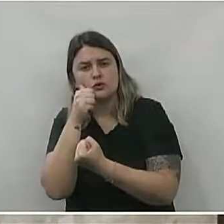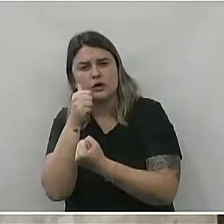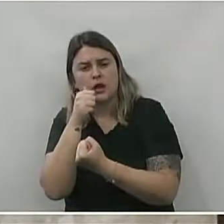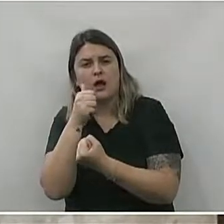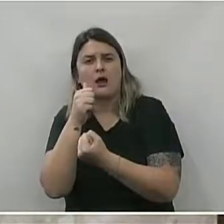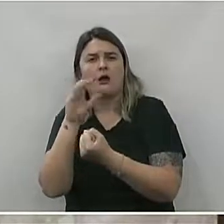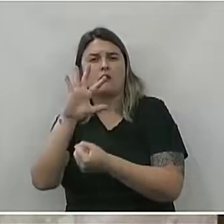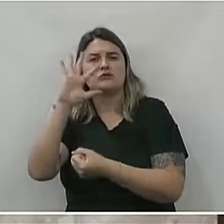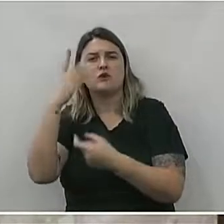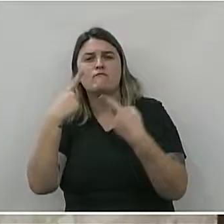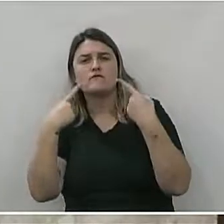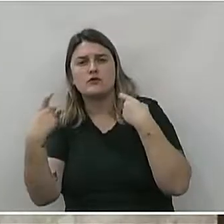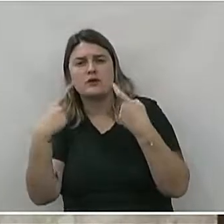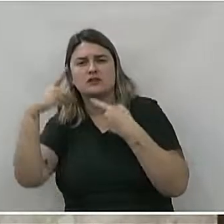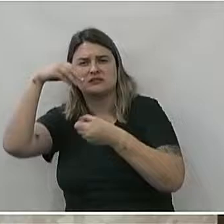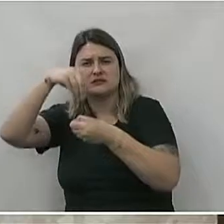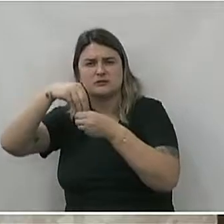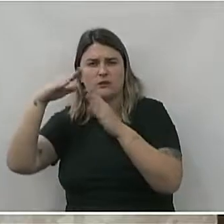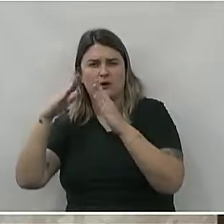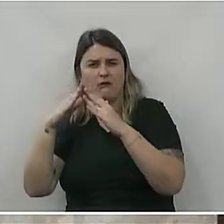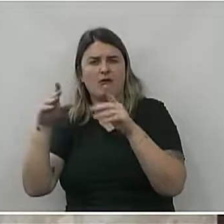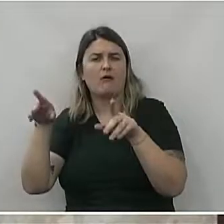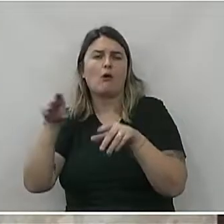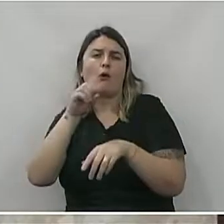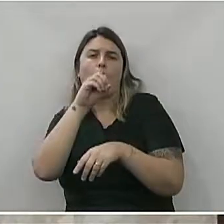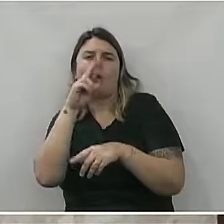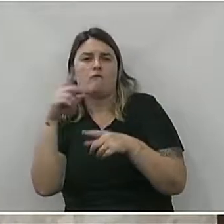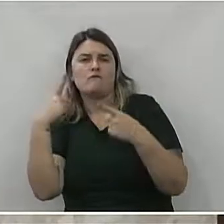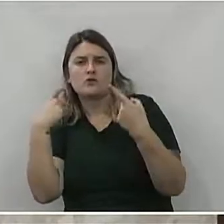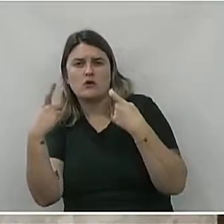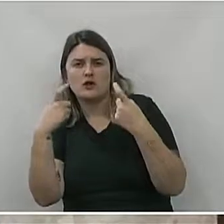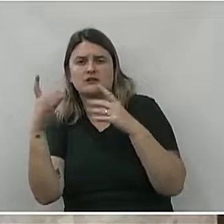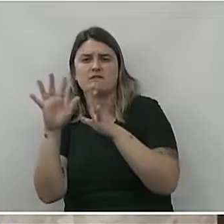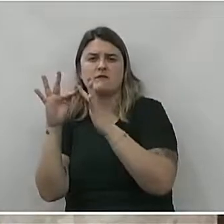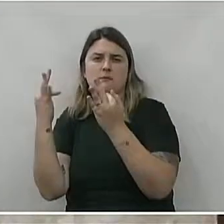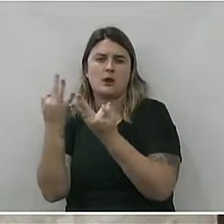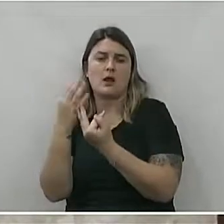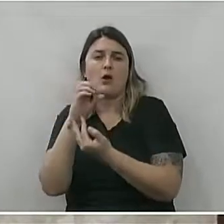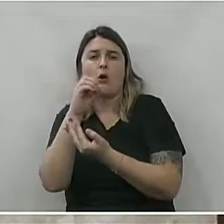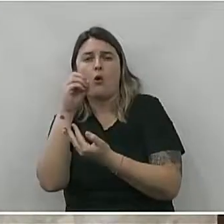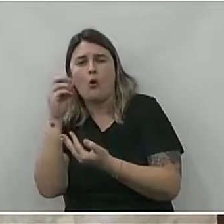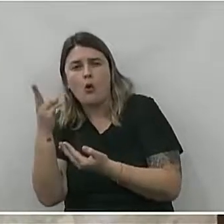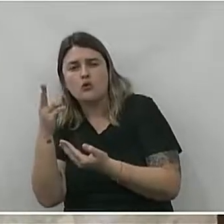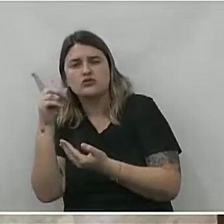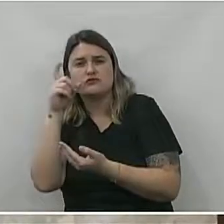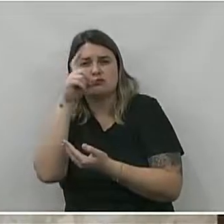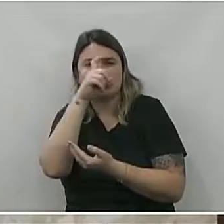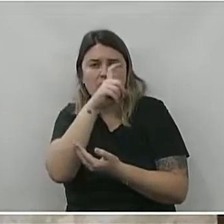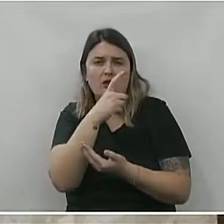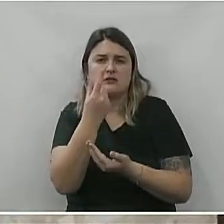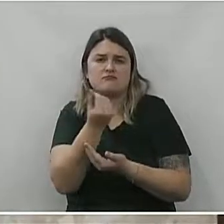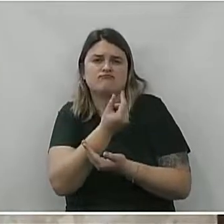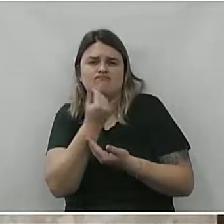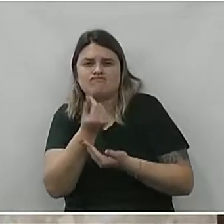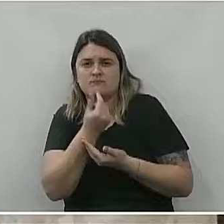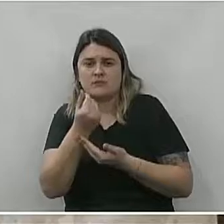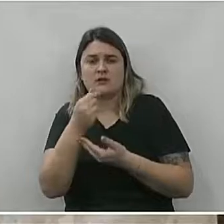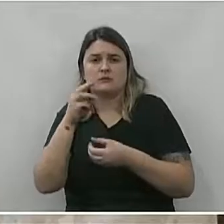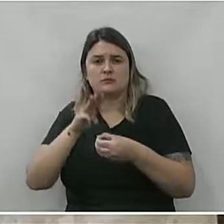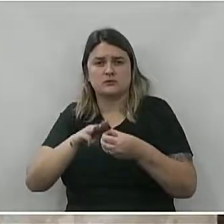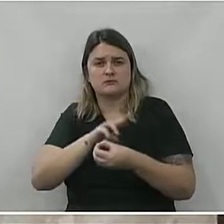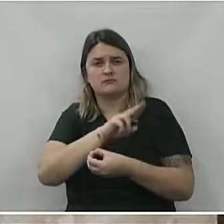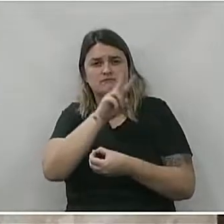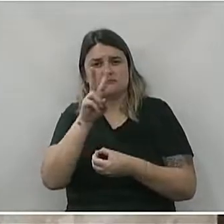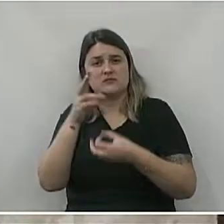situação de violência doméstica e familiar e em situação de vulnerabilidade socioeconômica em União da